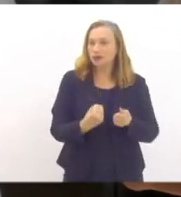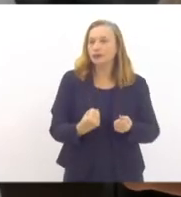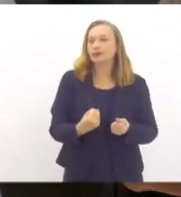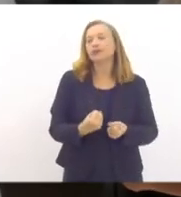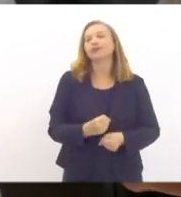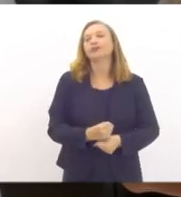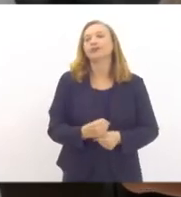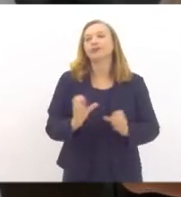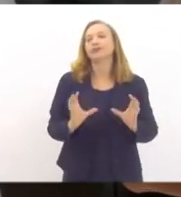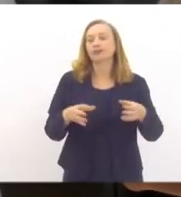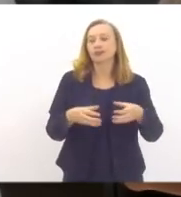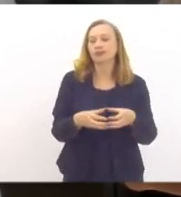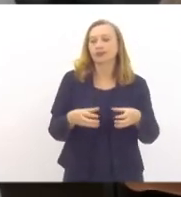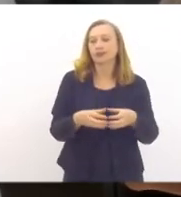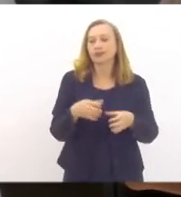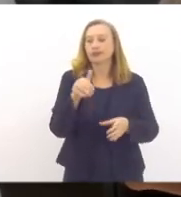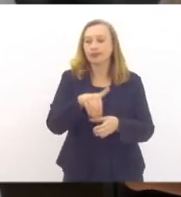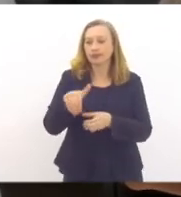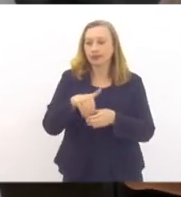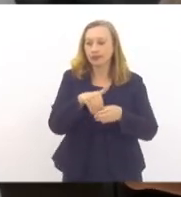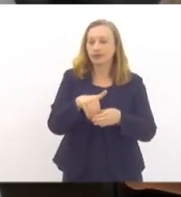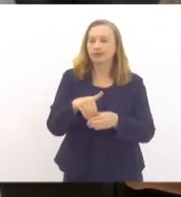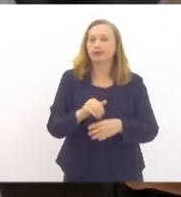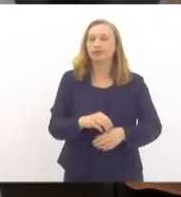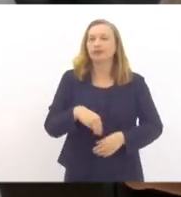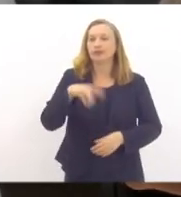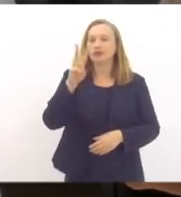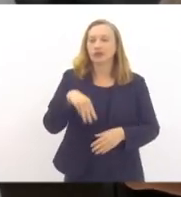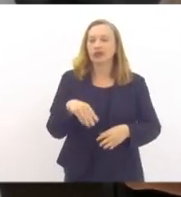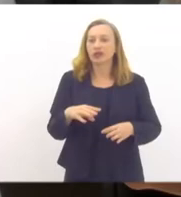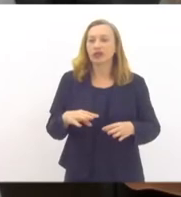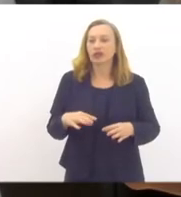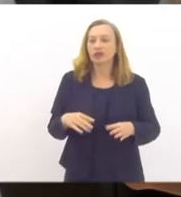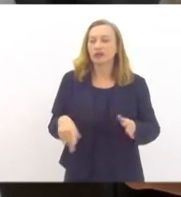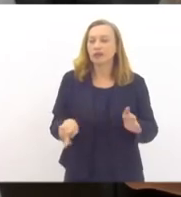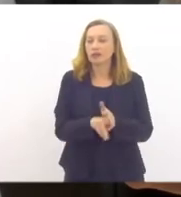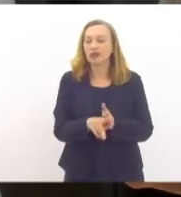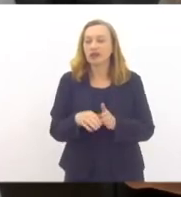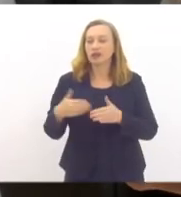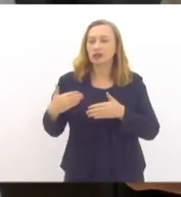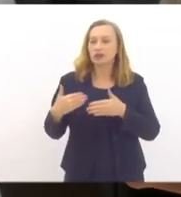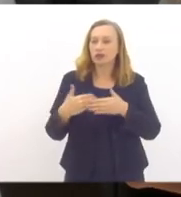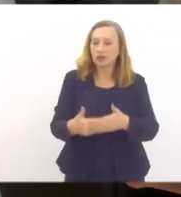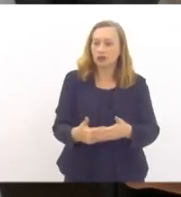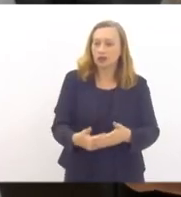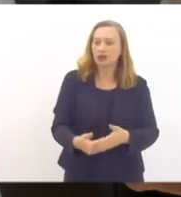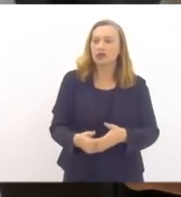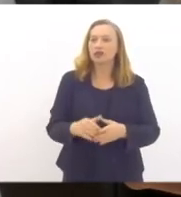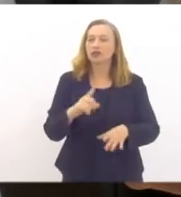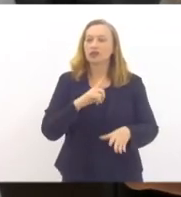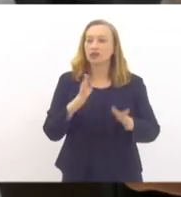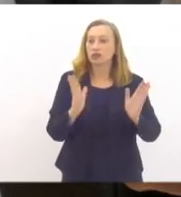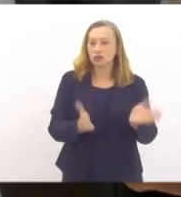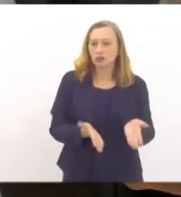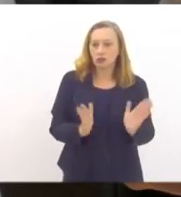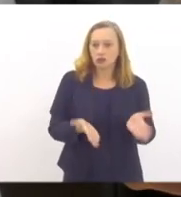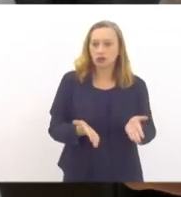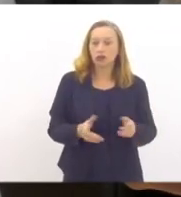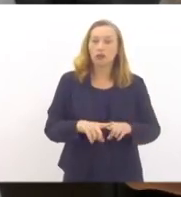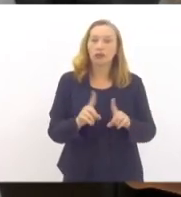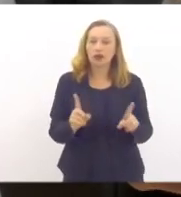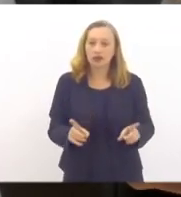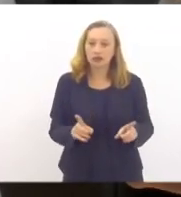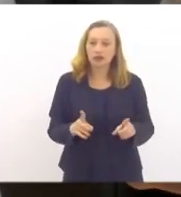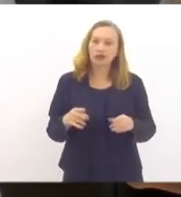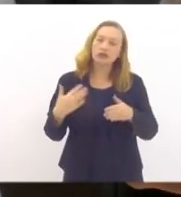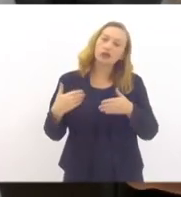dessa comissão eleitoral, né, de quem fez todo, fez parte desse processo, né, para que a gente estivesse aqui hoje, mas ao